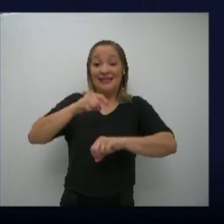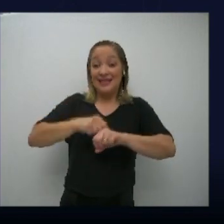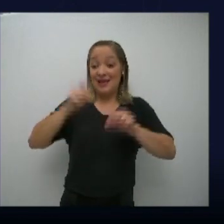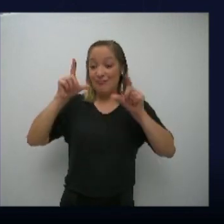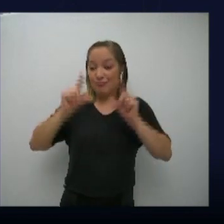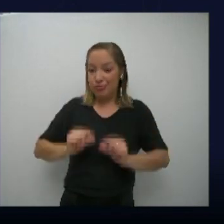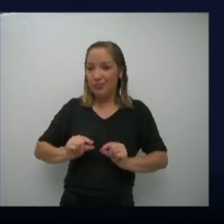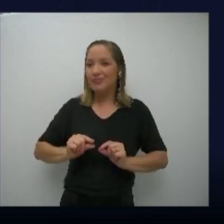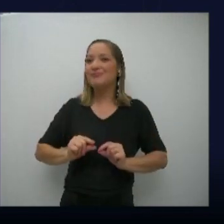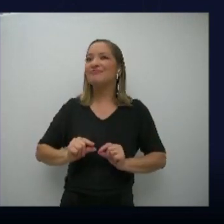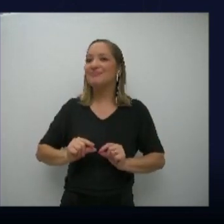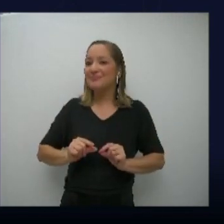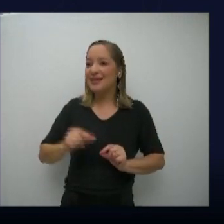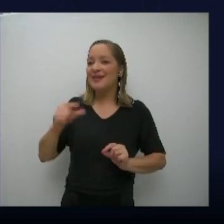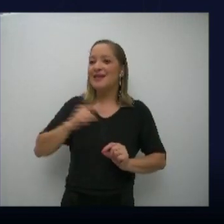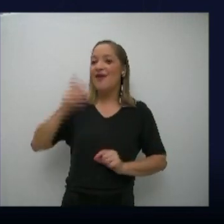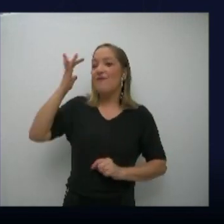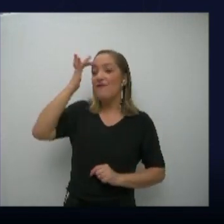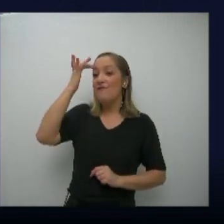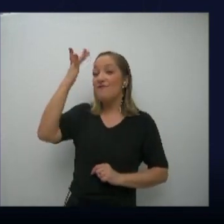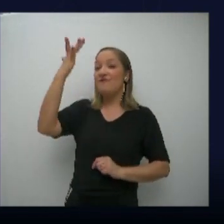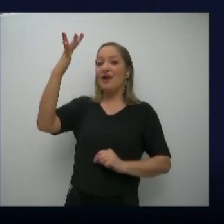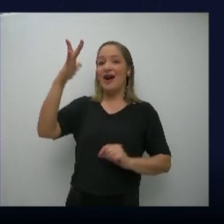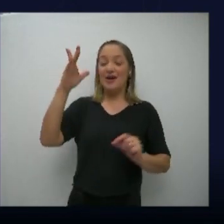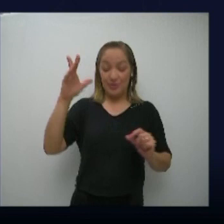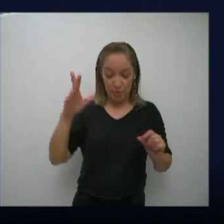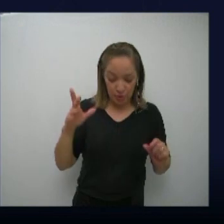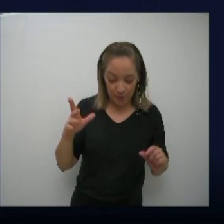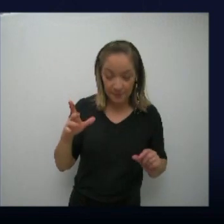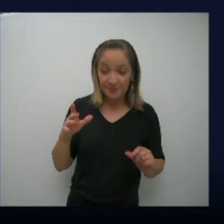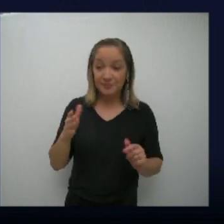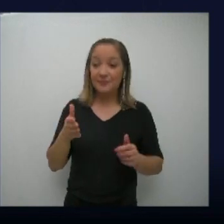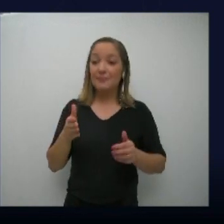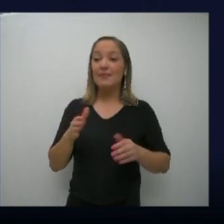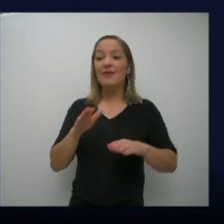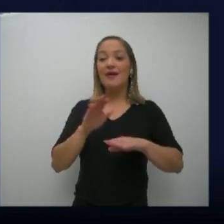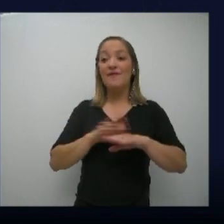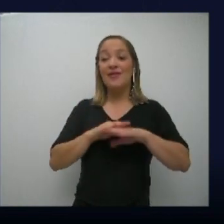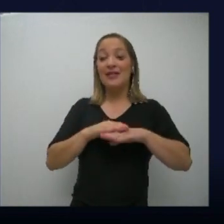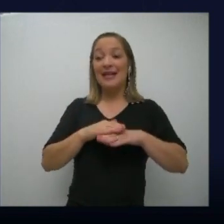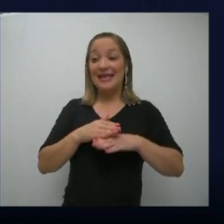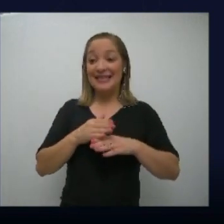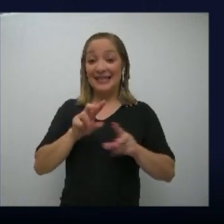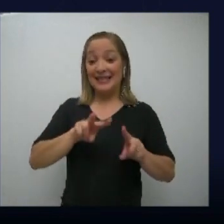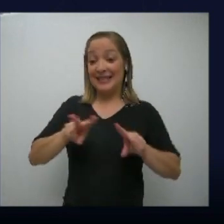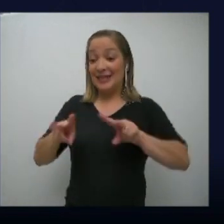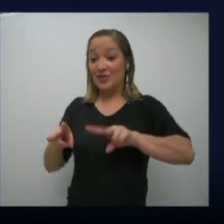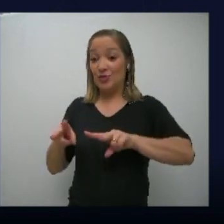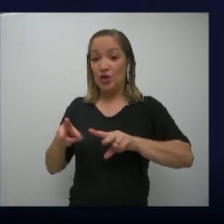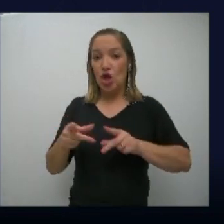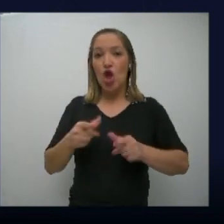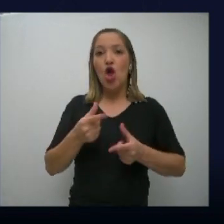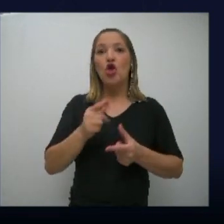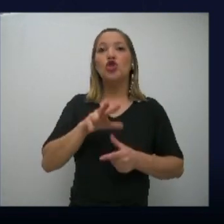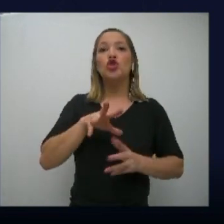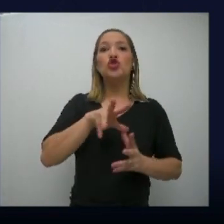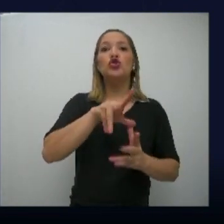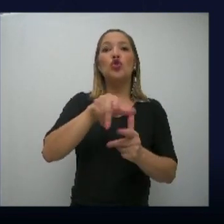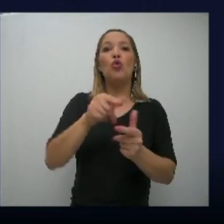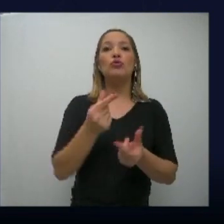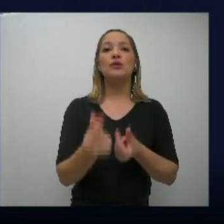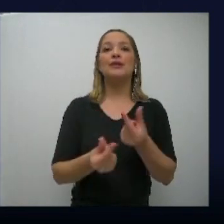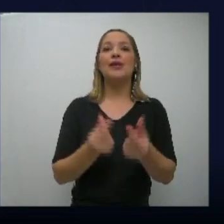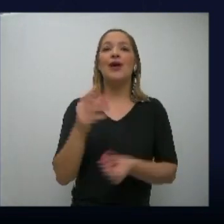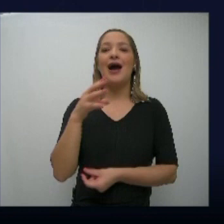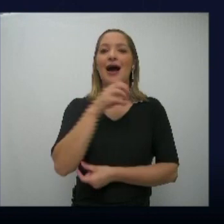como a gente tem muito mais facilidade menos fricção fazer transações todos os negócios vão dar mais rápida super